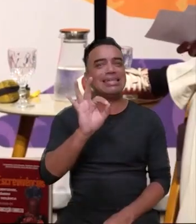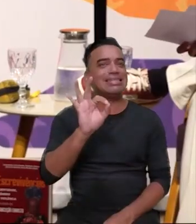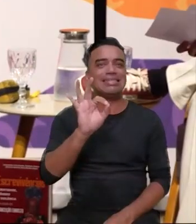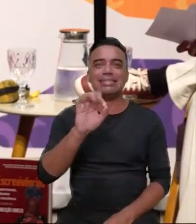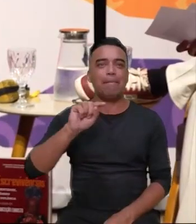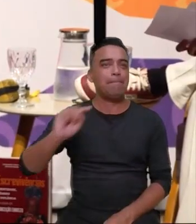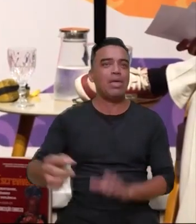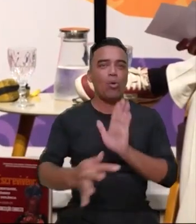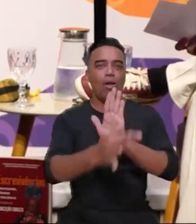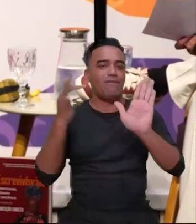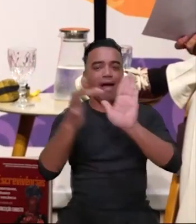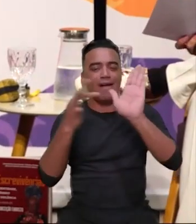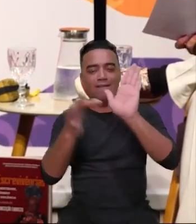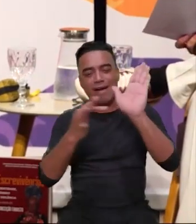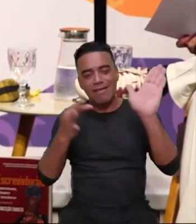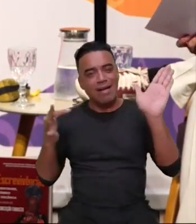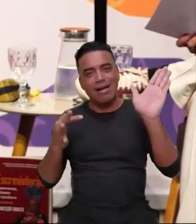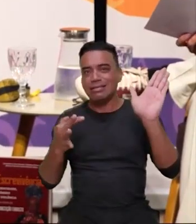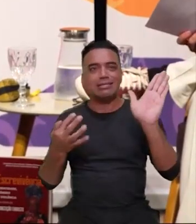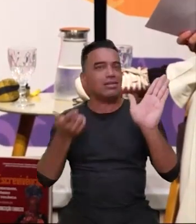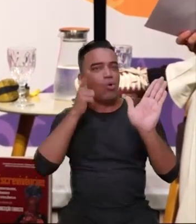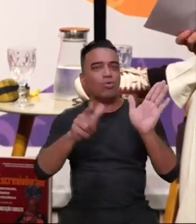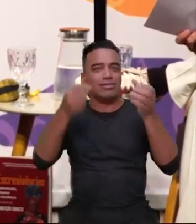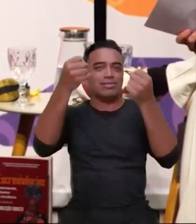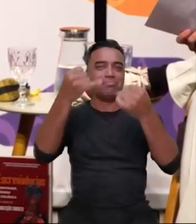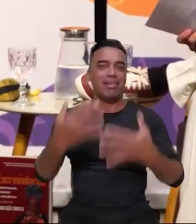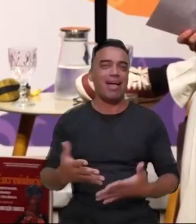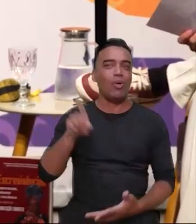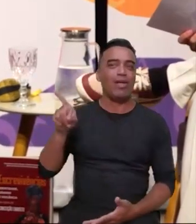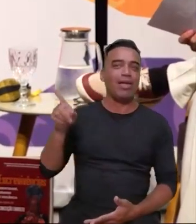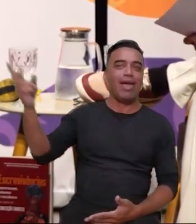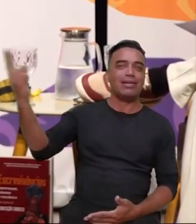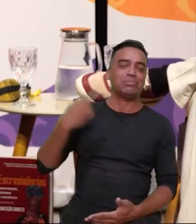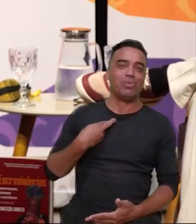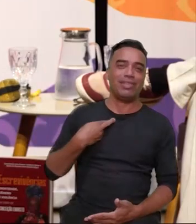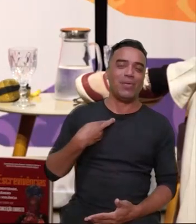laudas e não daria conta do que esse rum deu.